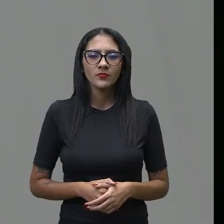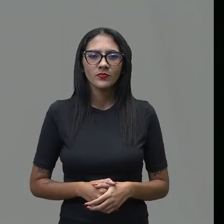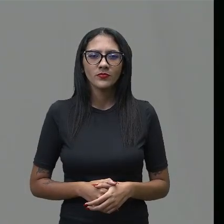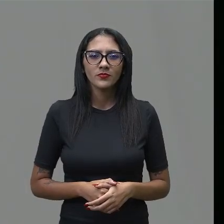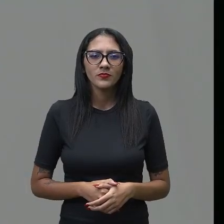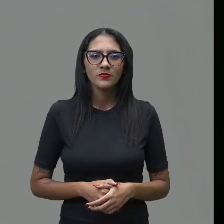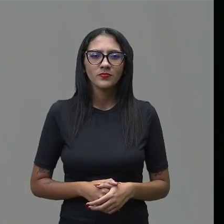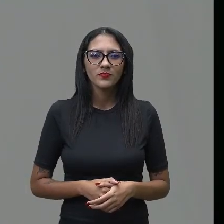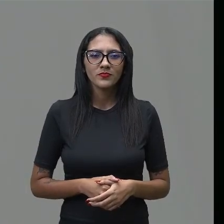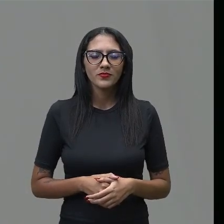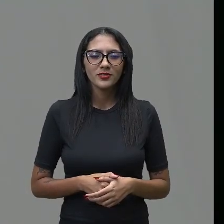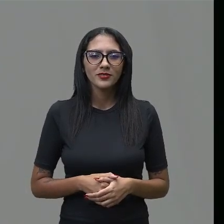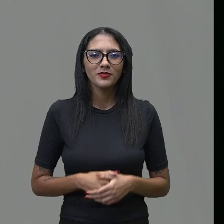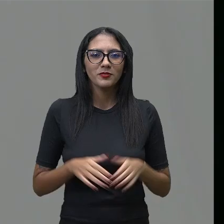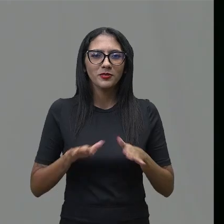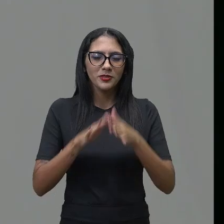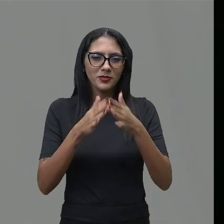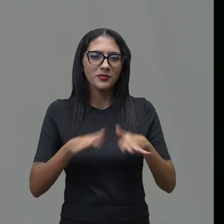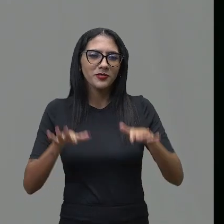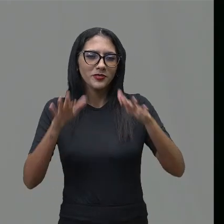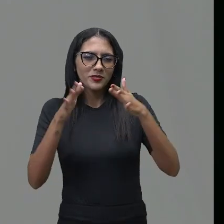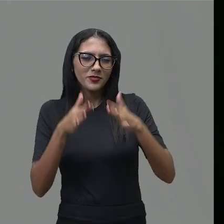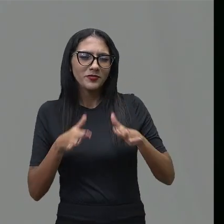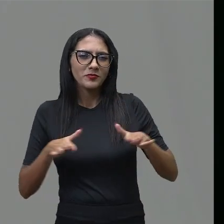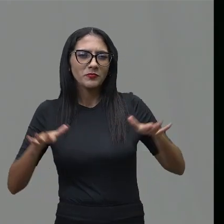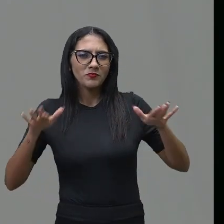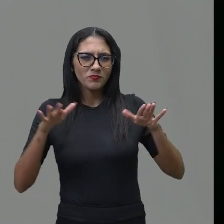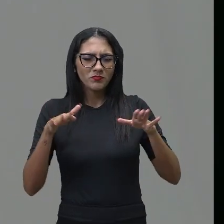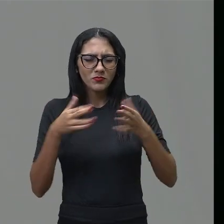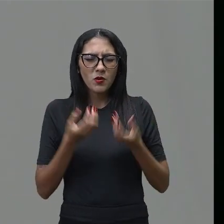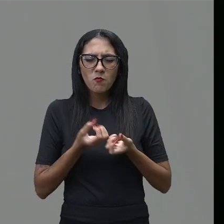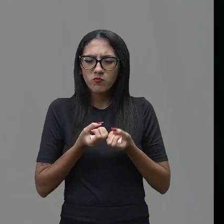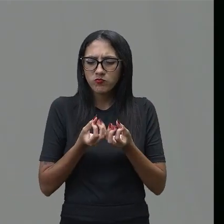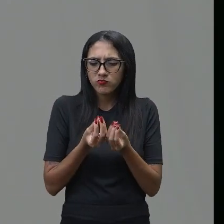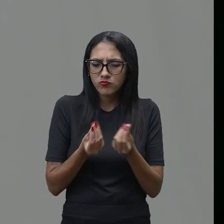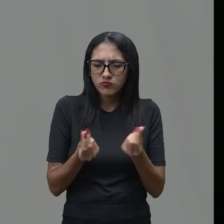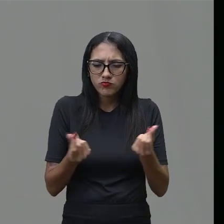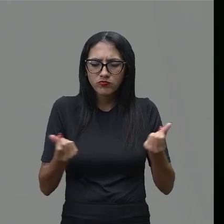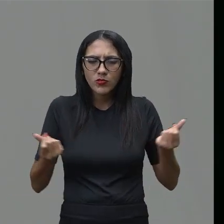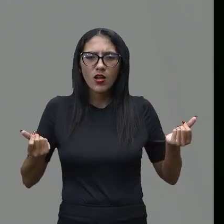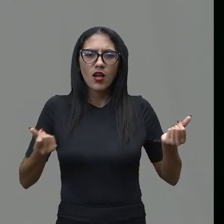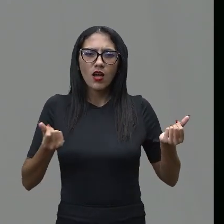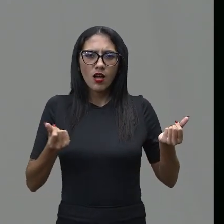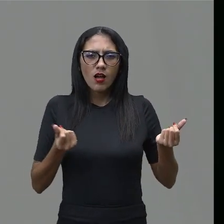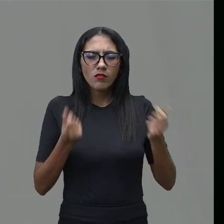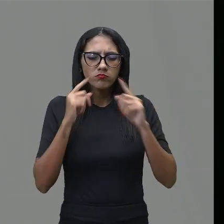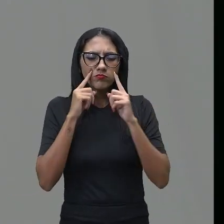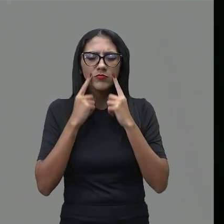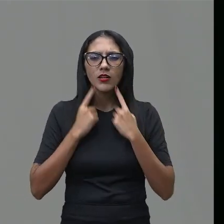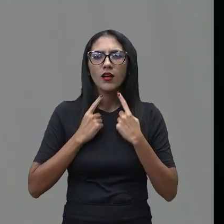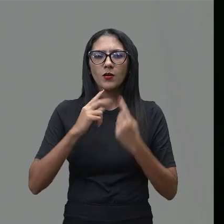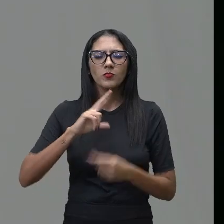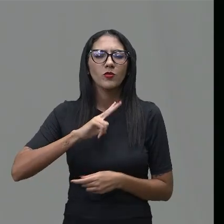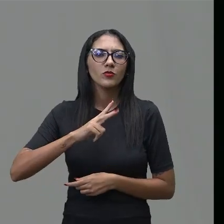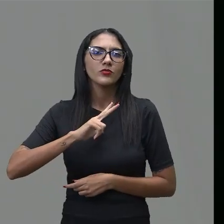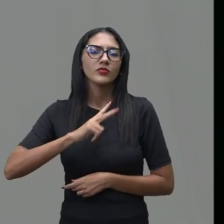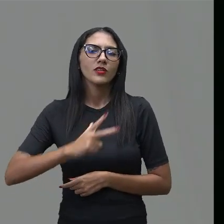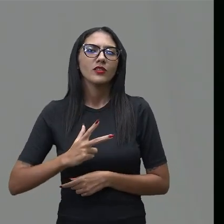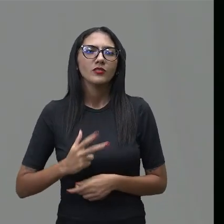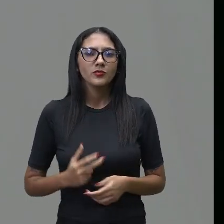Ó mar salgado, quanto do teu sal são lágrimas de Portugal. Por